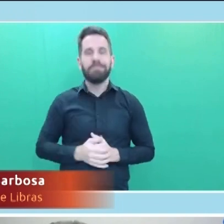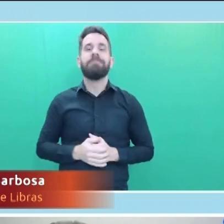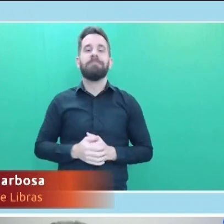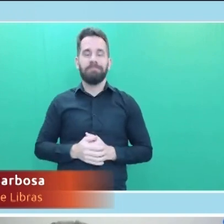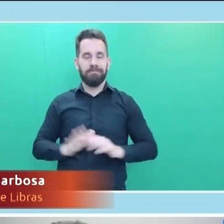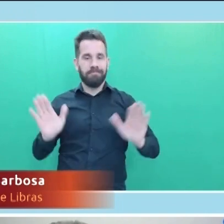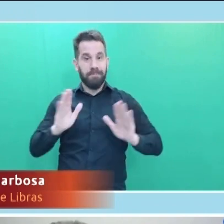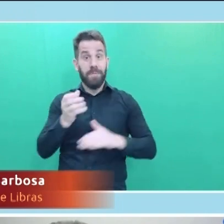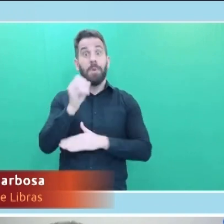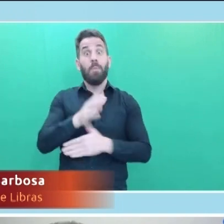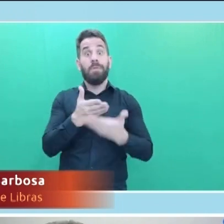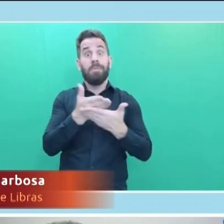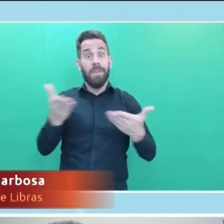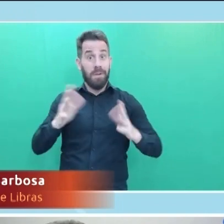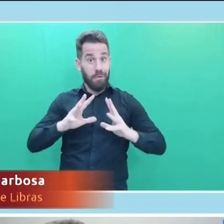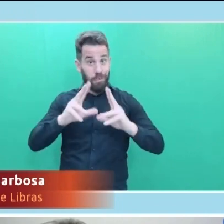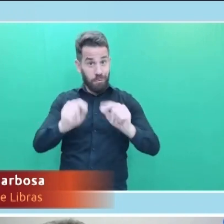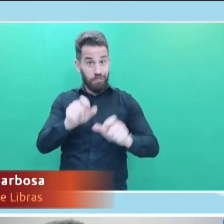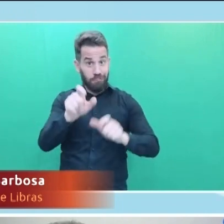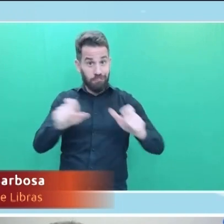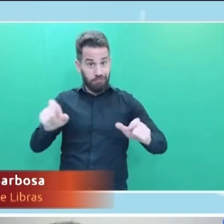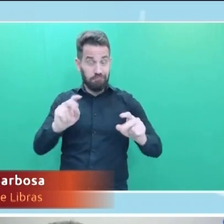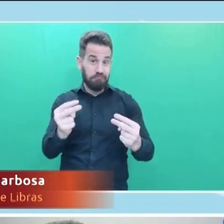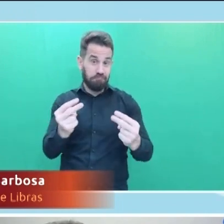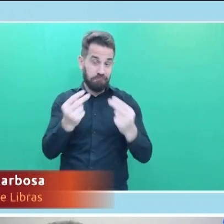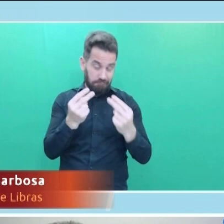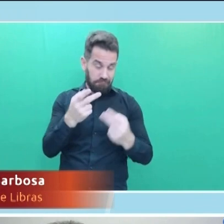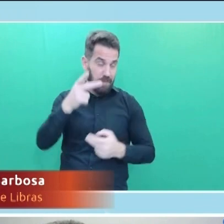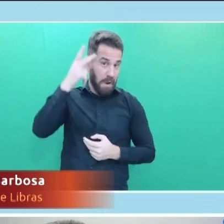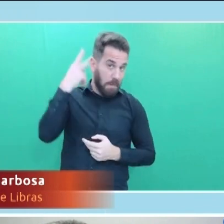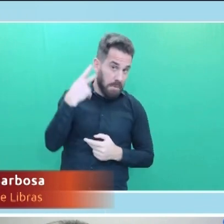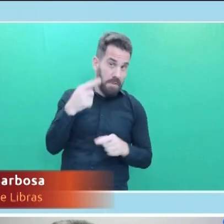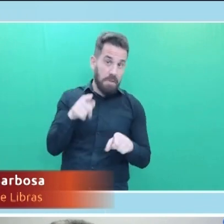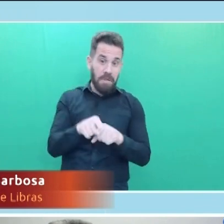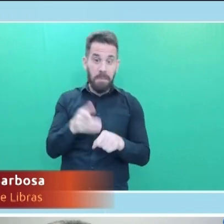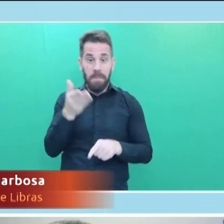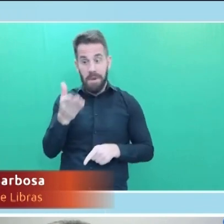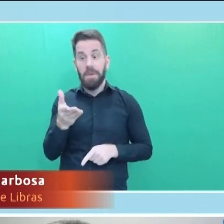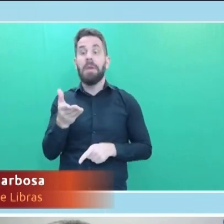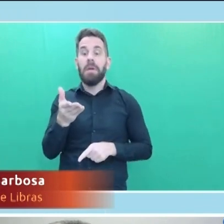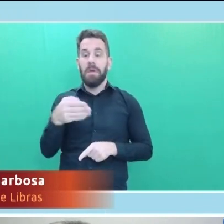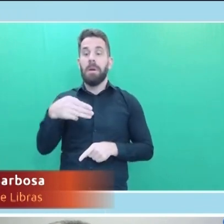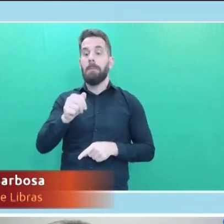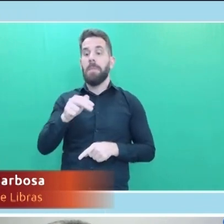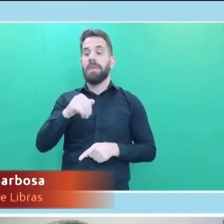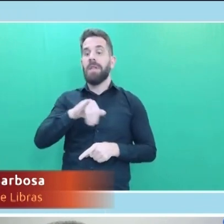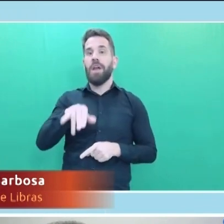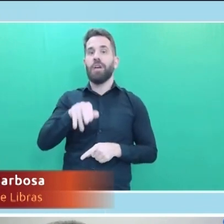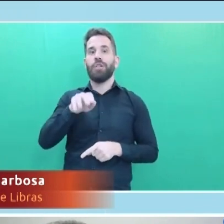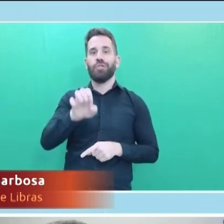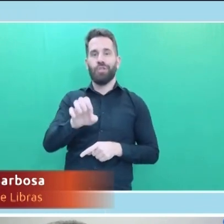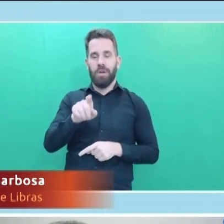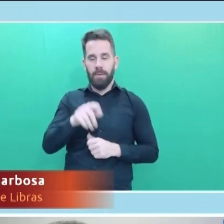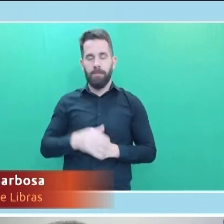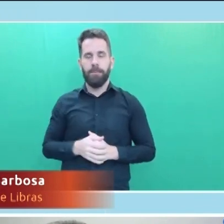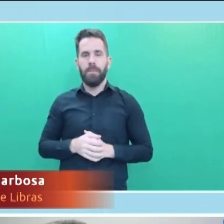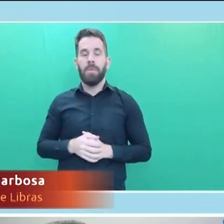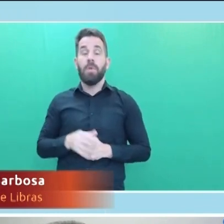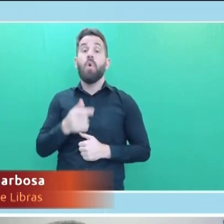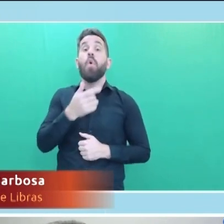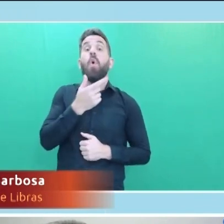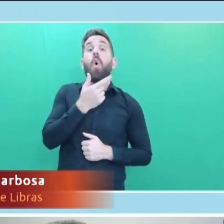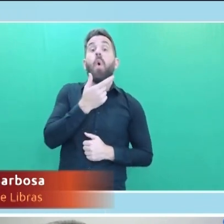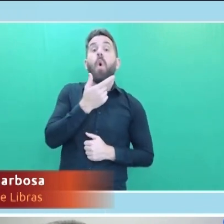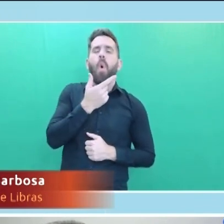tarde, Manajé. Boa tarde a todos. E eu sou um homem de 70 anos,